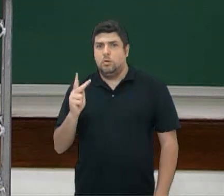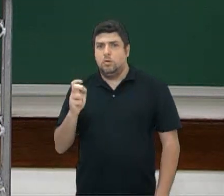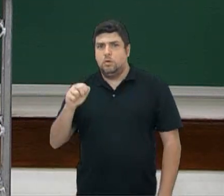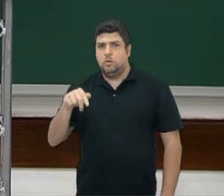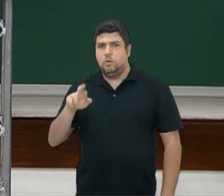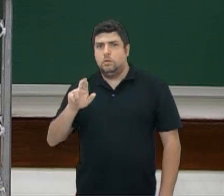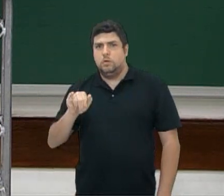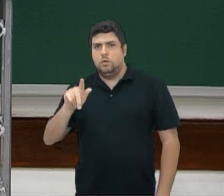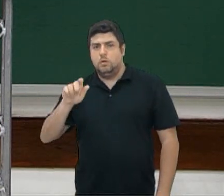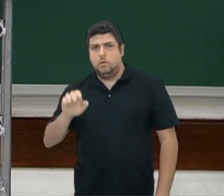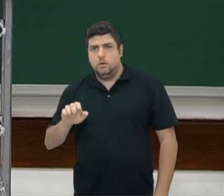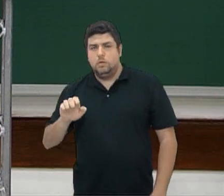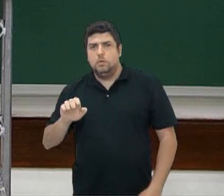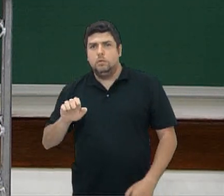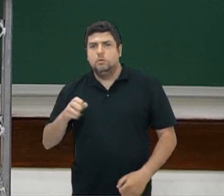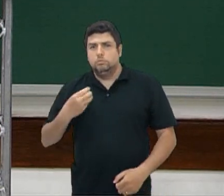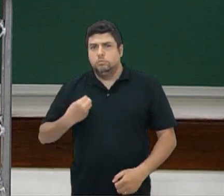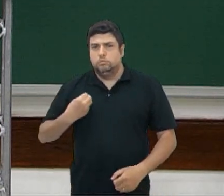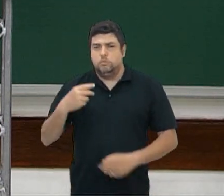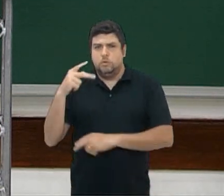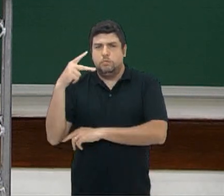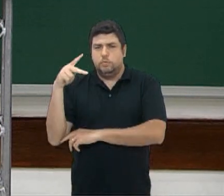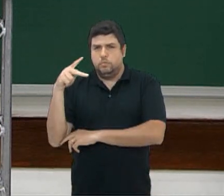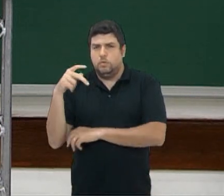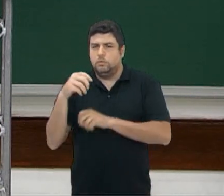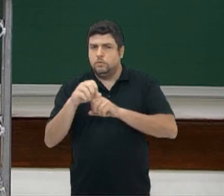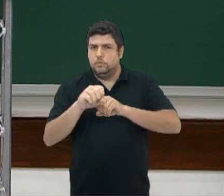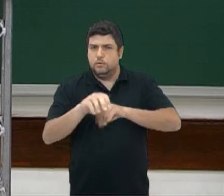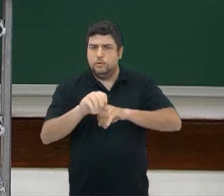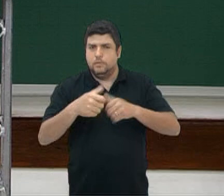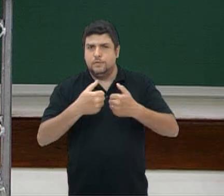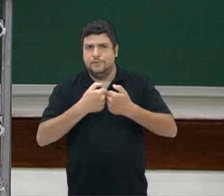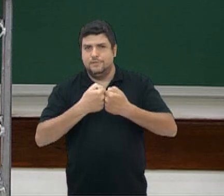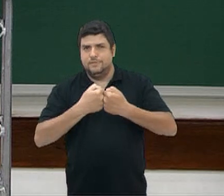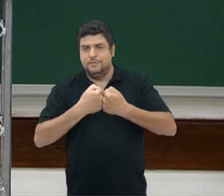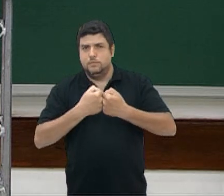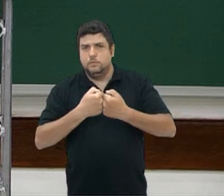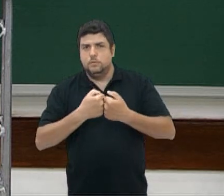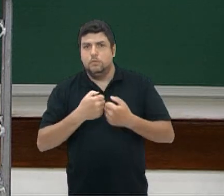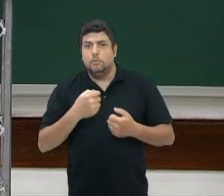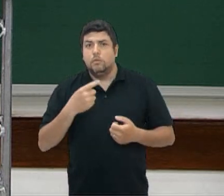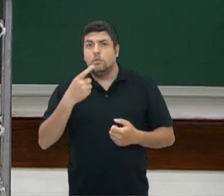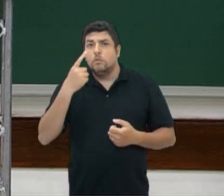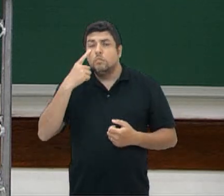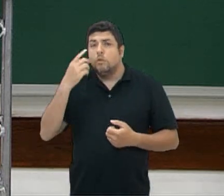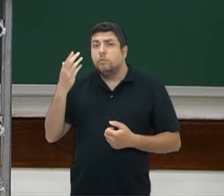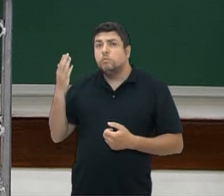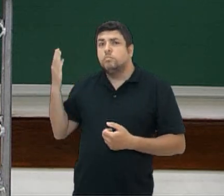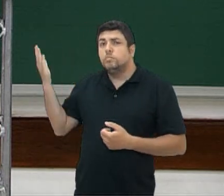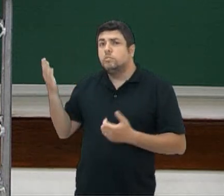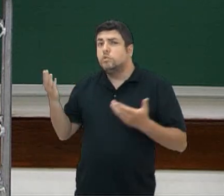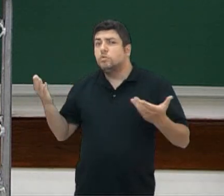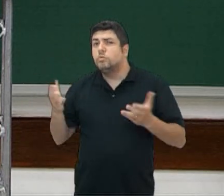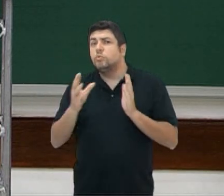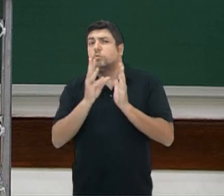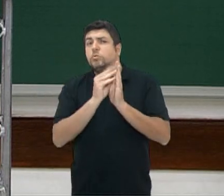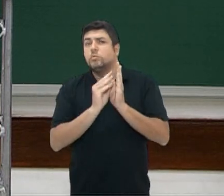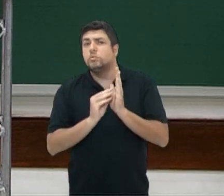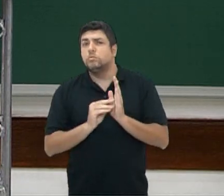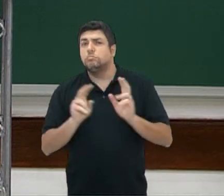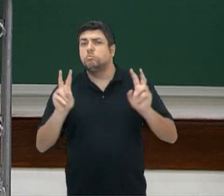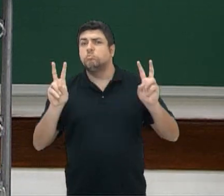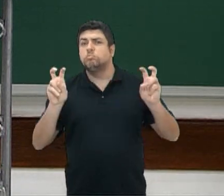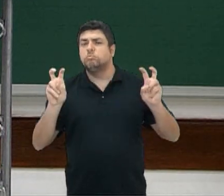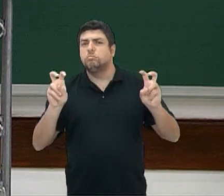trabalhando com vocês o conceito da Física. Então, vamos ali à nossa tela, vermos ali qual o conteúdo que estaremos trabalhando na aula de hoje.